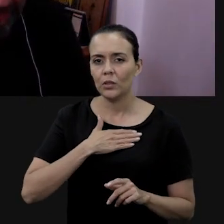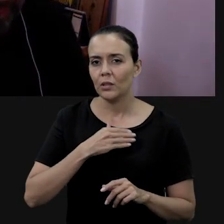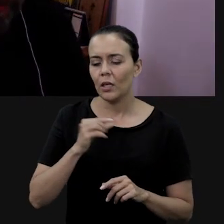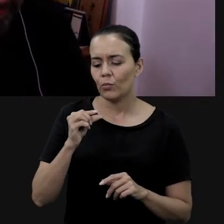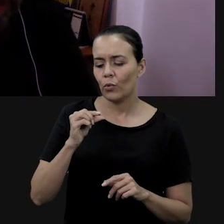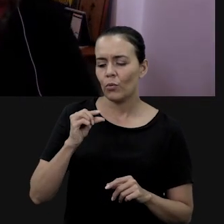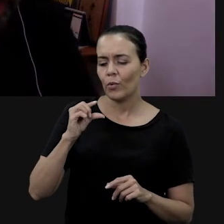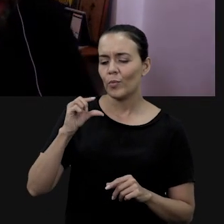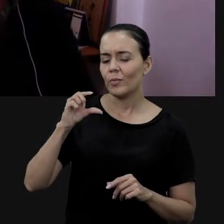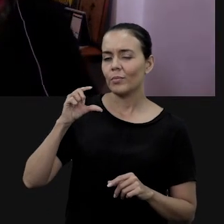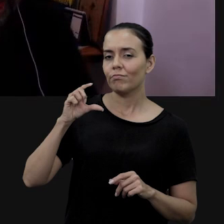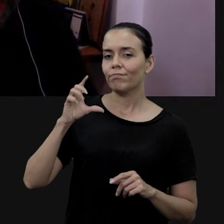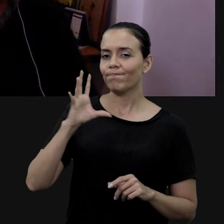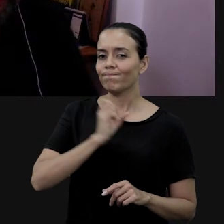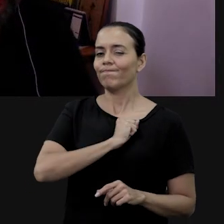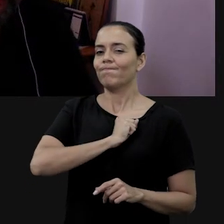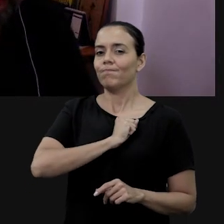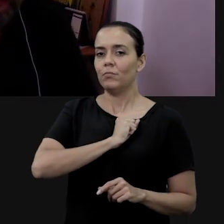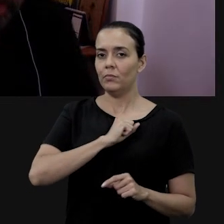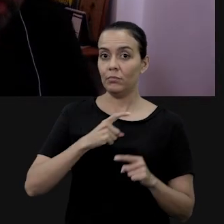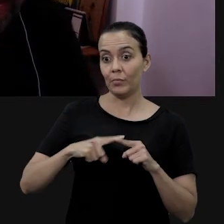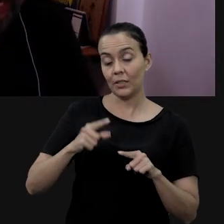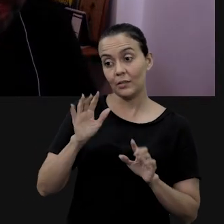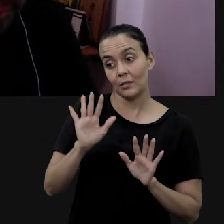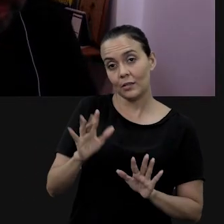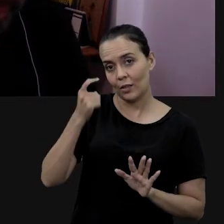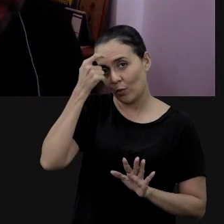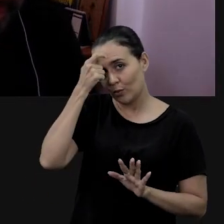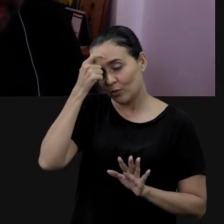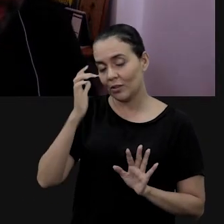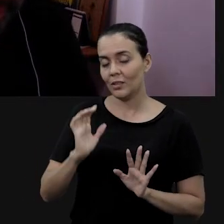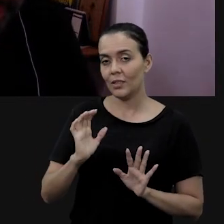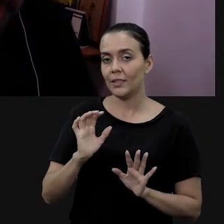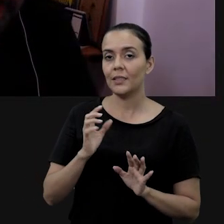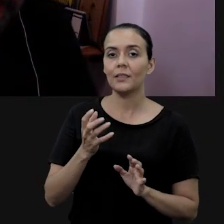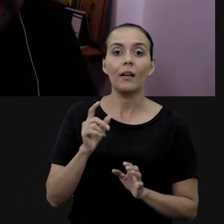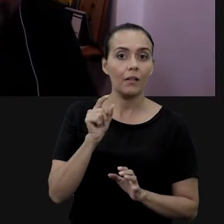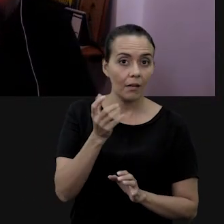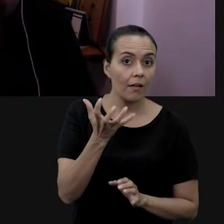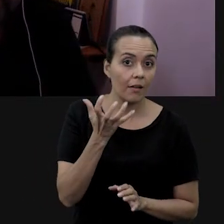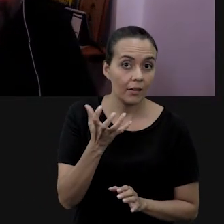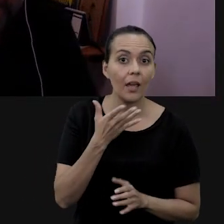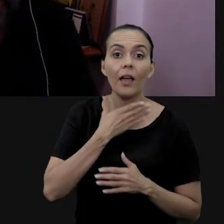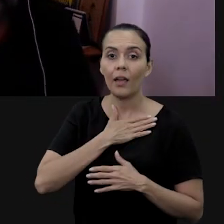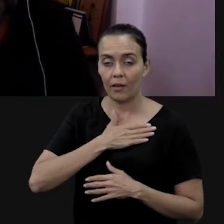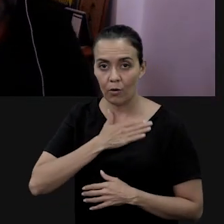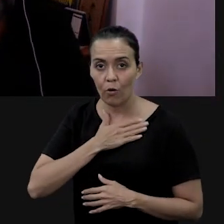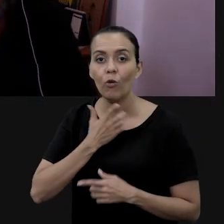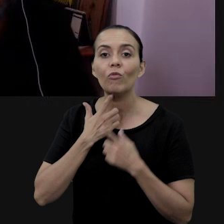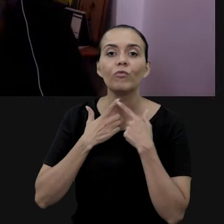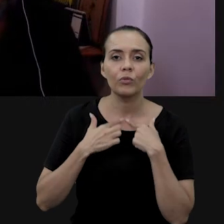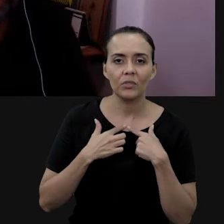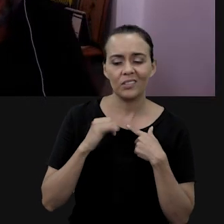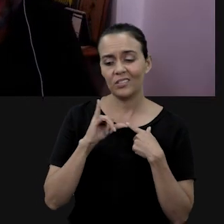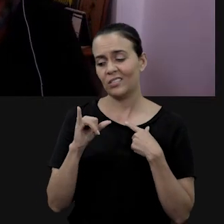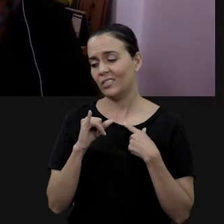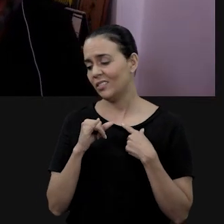ser adquirido, ok? O gostar, né? Mas essa é uma consciência para quem está começando